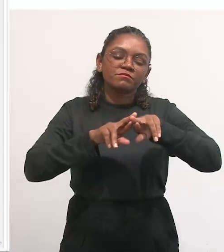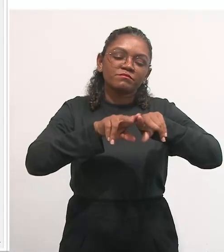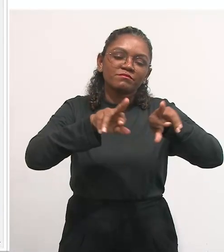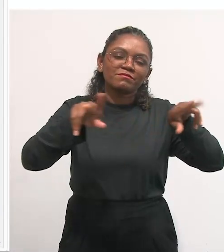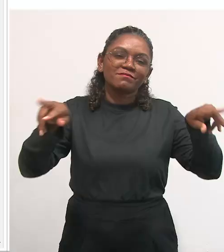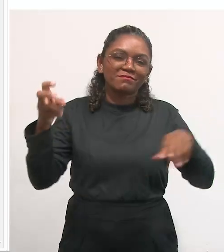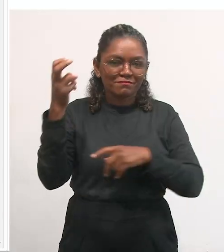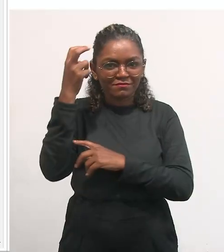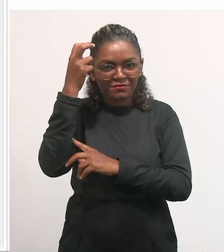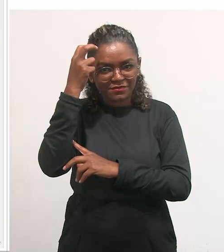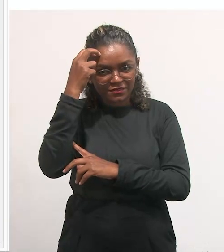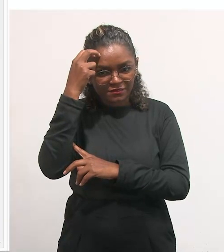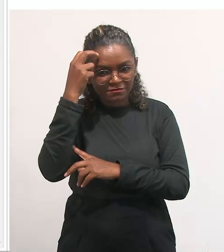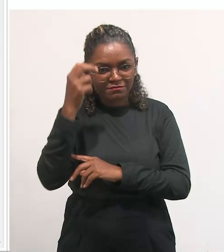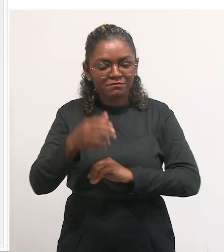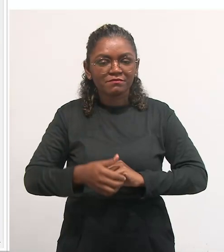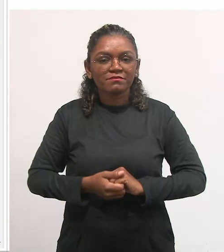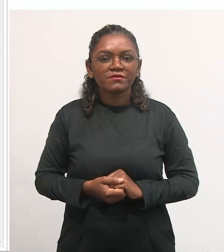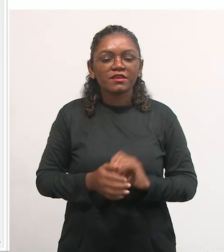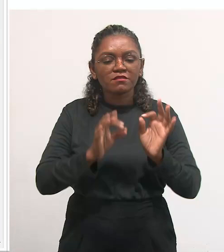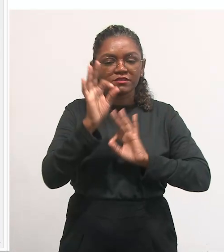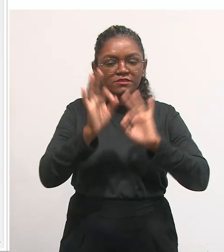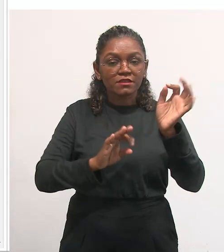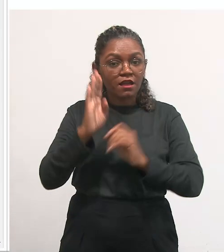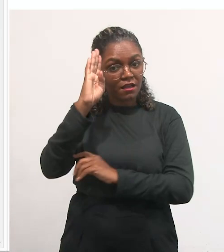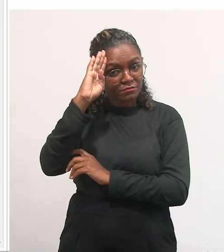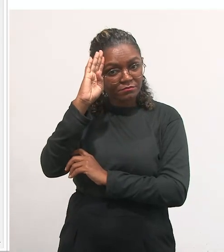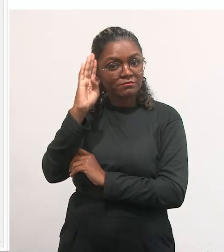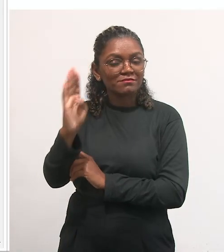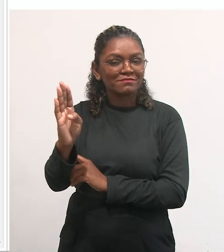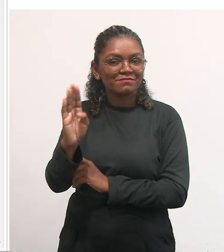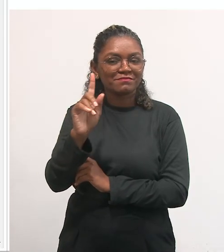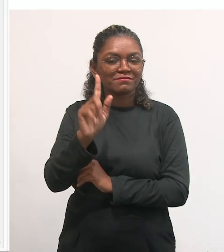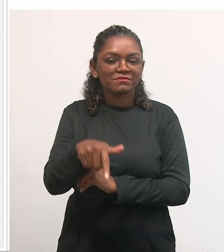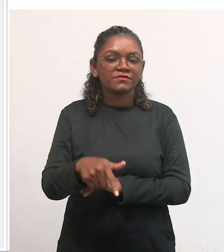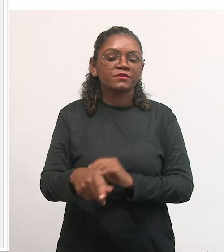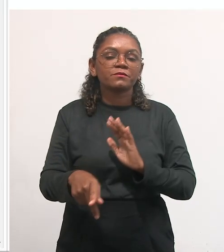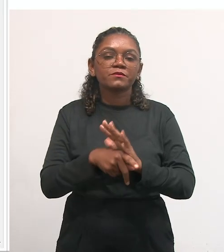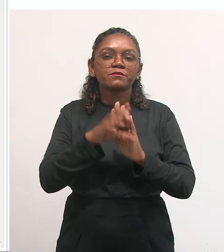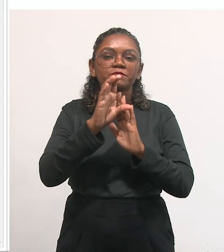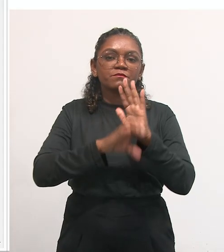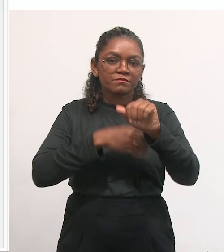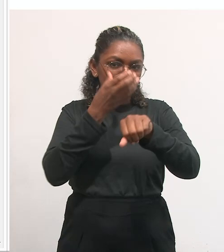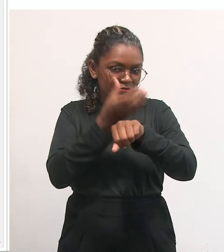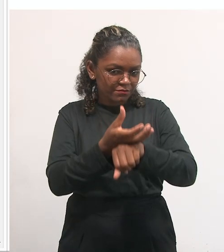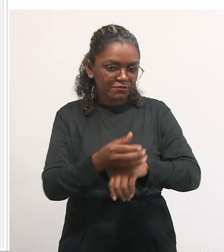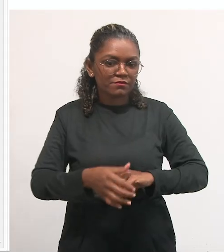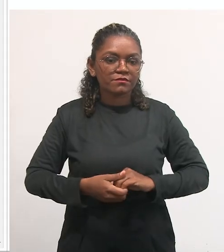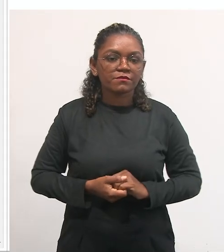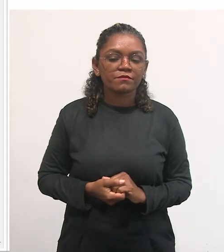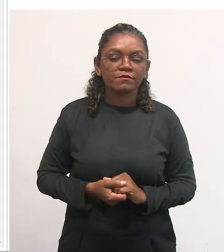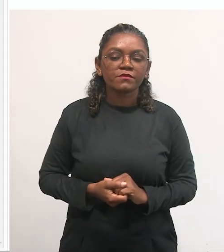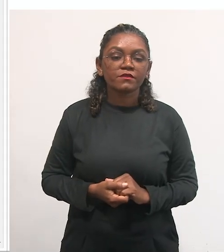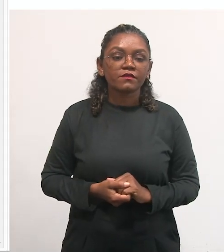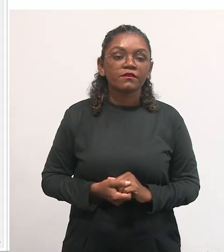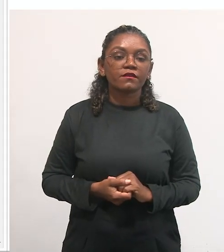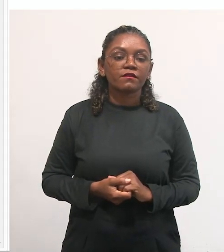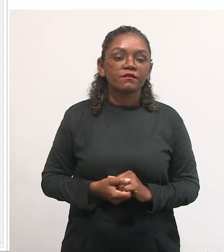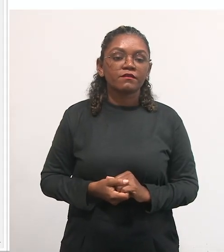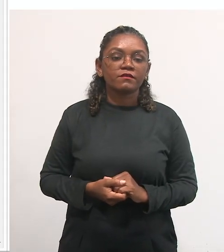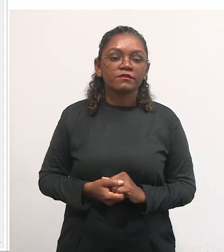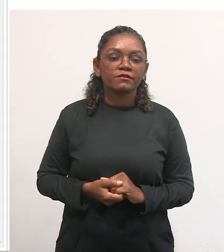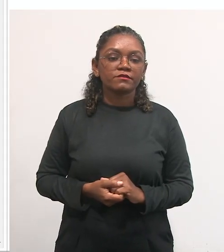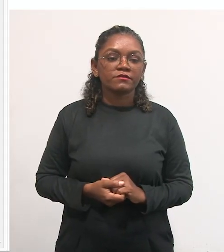essas são as principais formas de organização do currículo. E aqui a gente traz a do